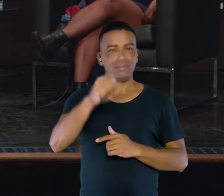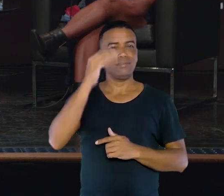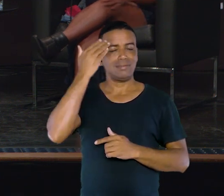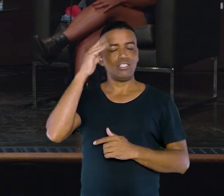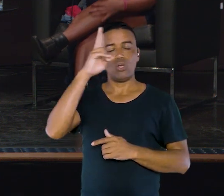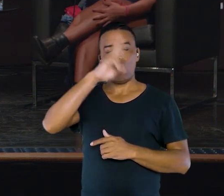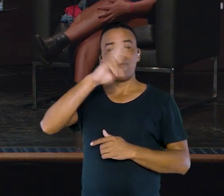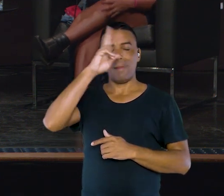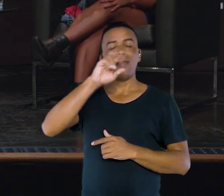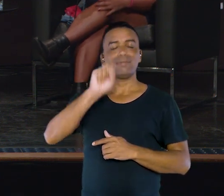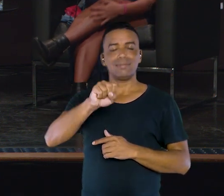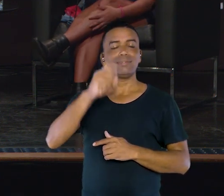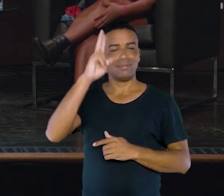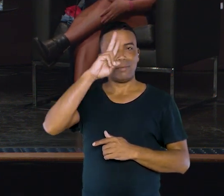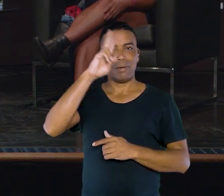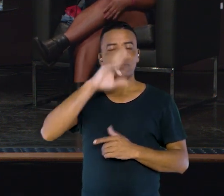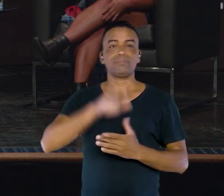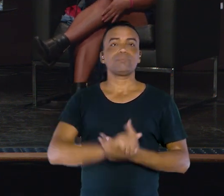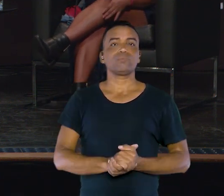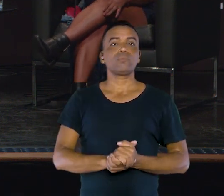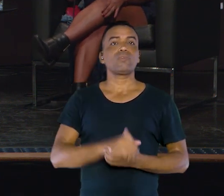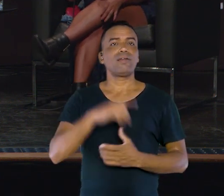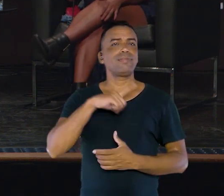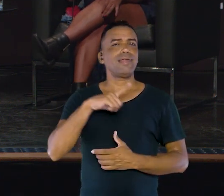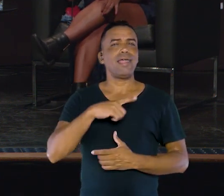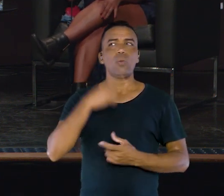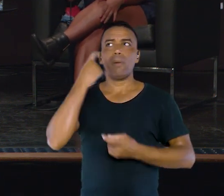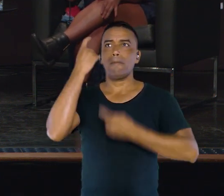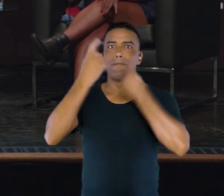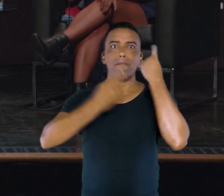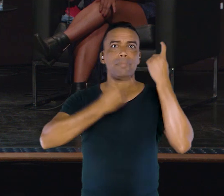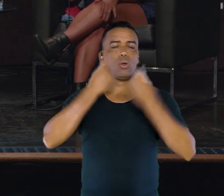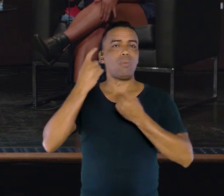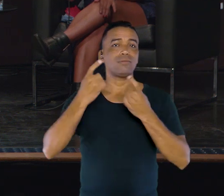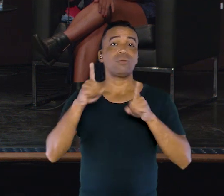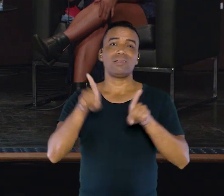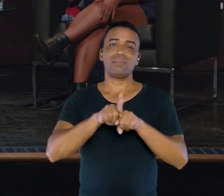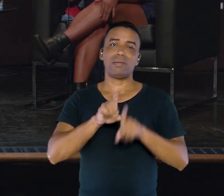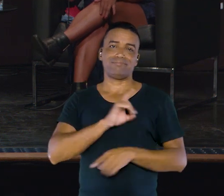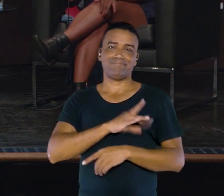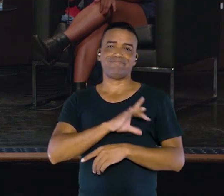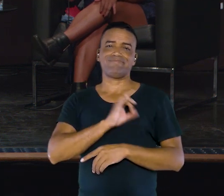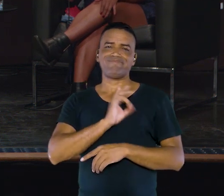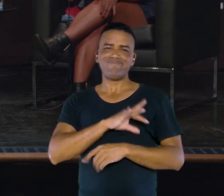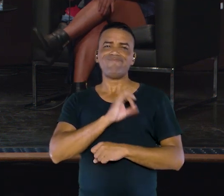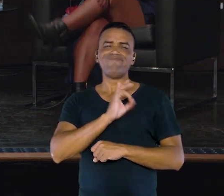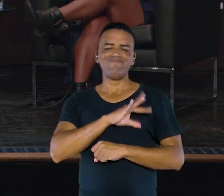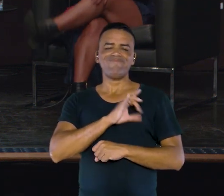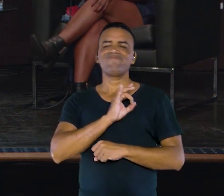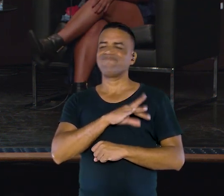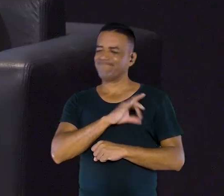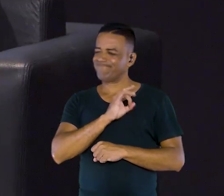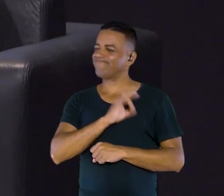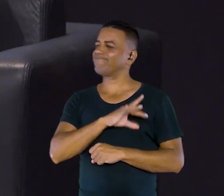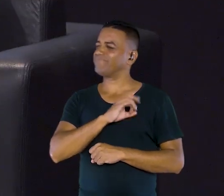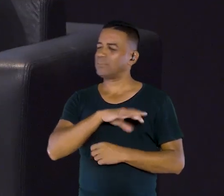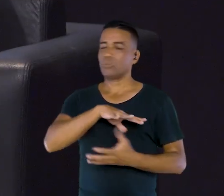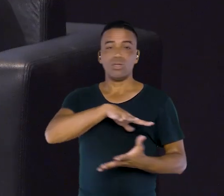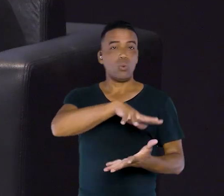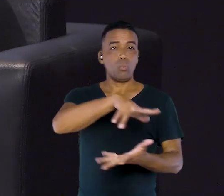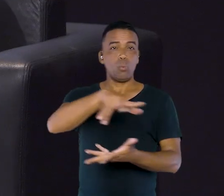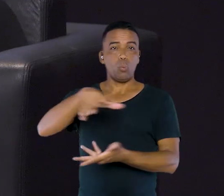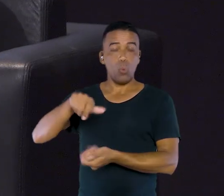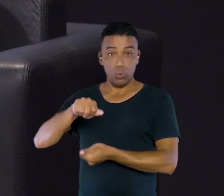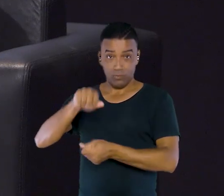Sim, entendi, já lembrei. Sim. Eu tenho uma grande preocupação e muito medo, porque acho que esse mundo